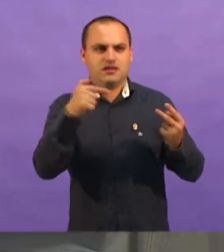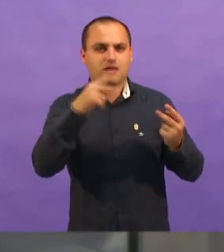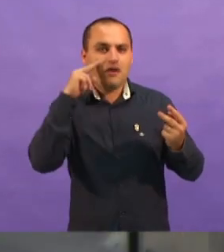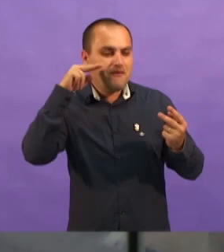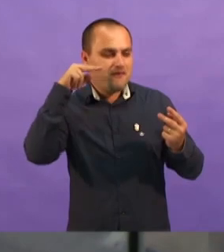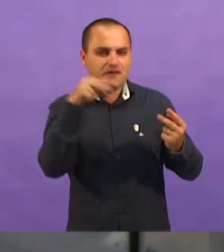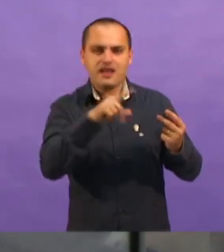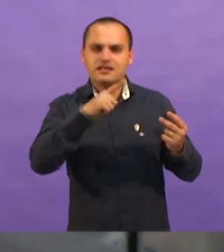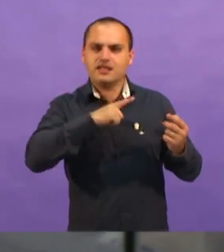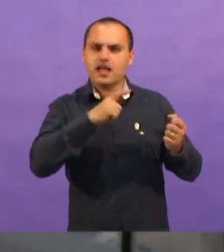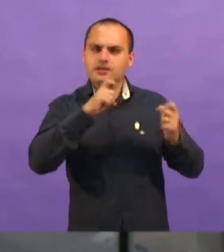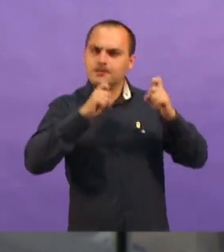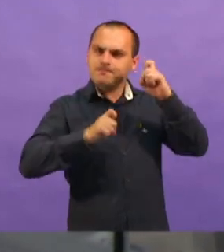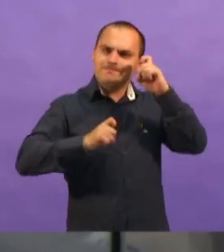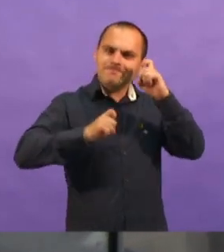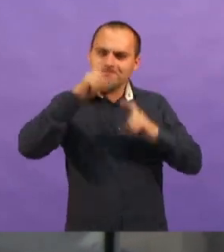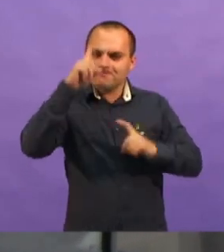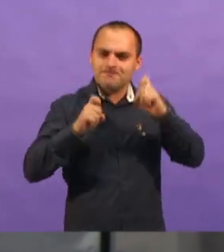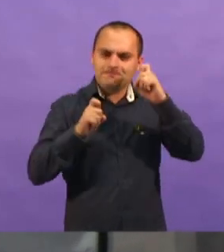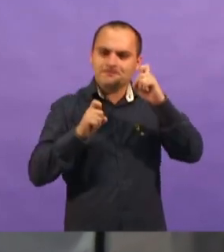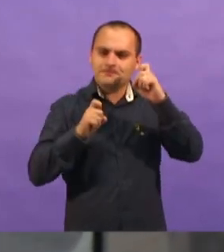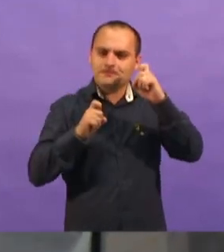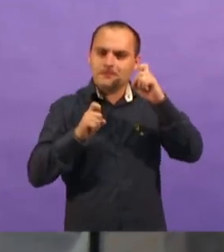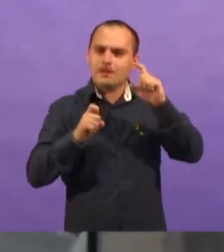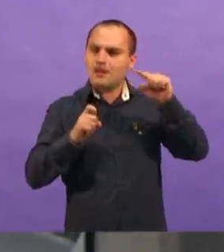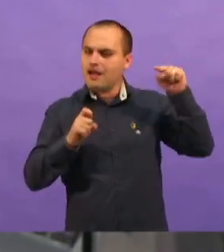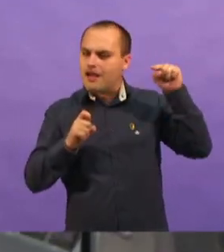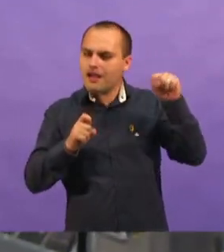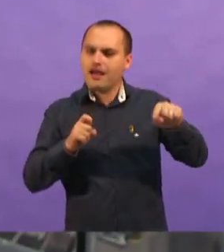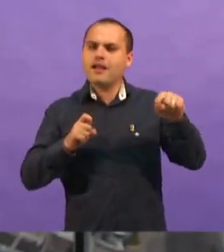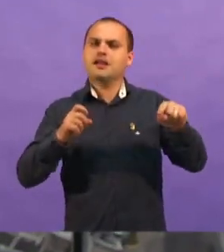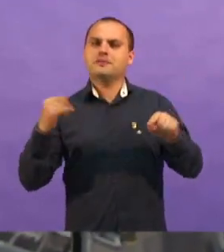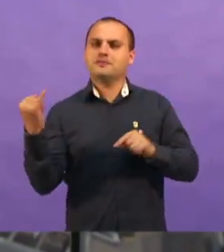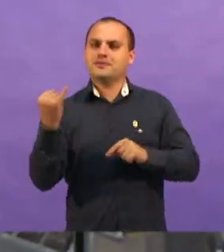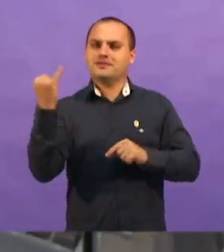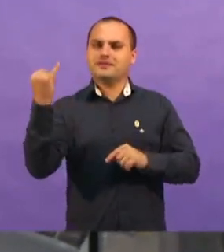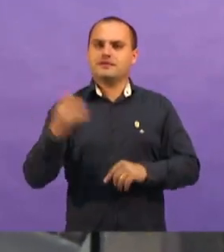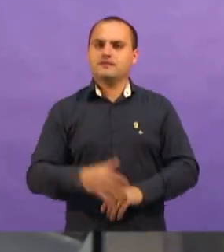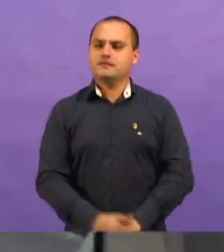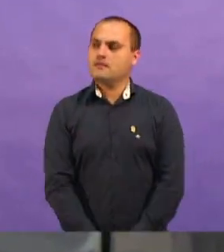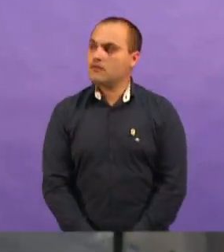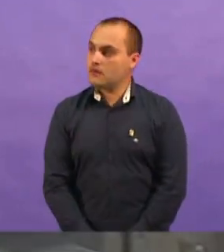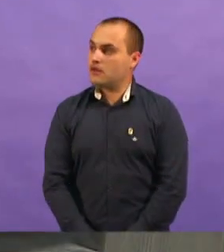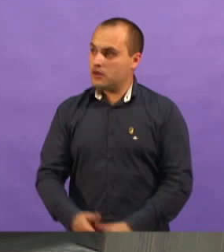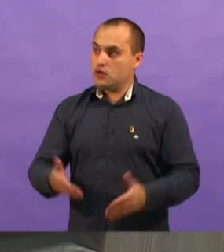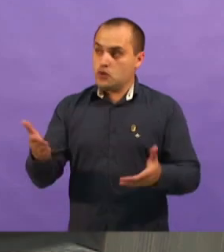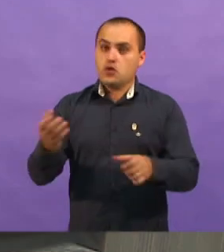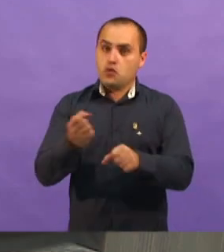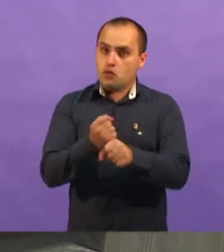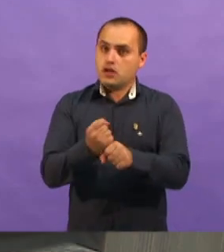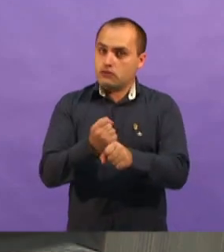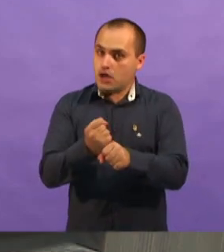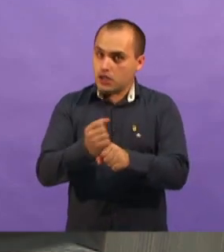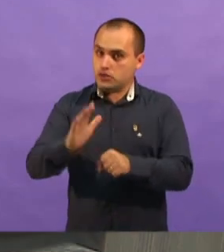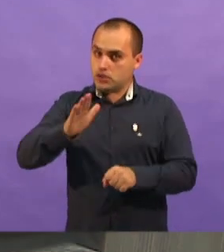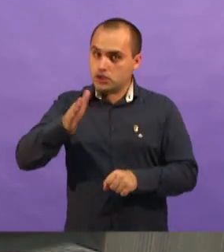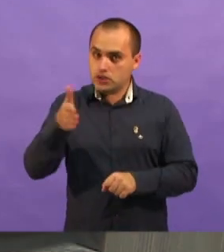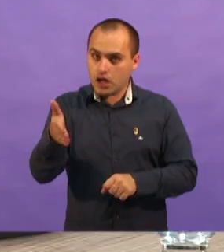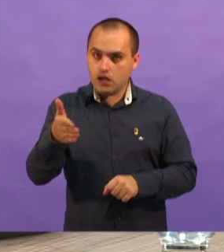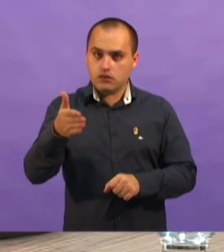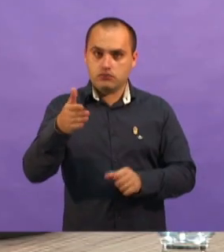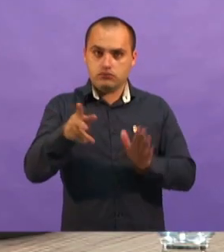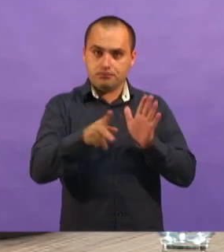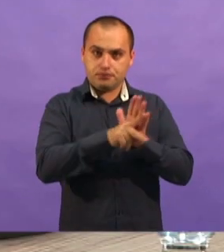expressão, ela é aceita tranquilamente. Rogério, o anuário já está registrado na